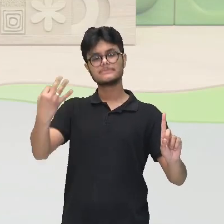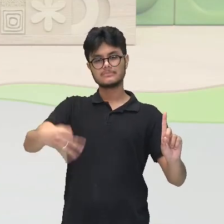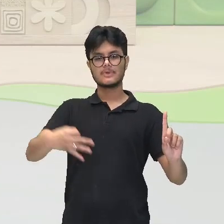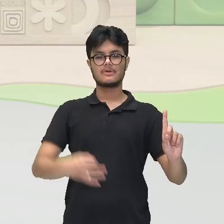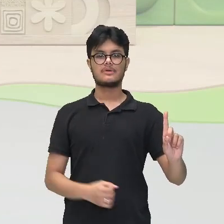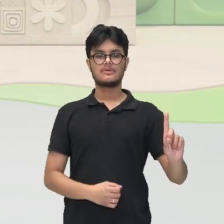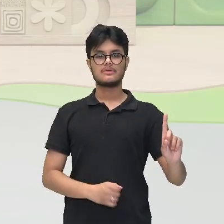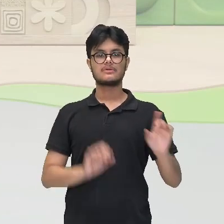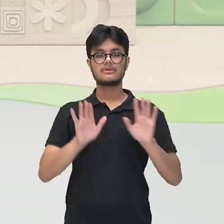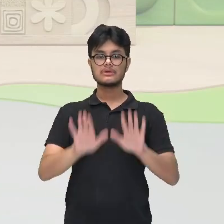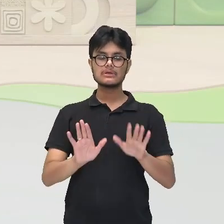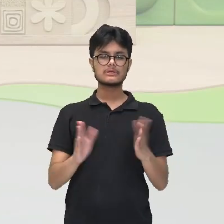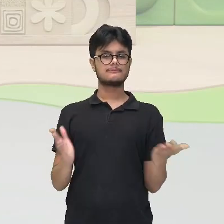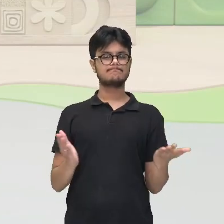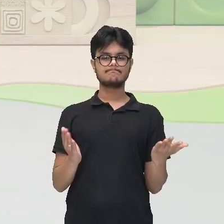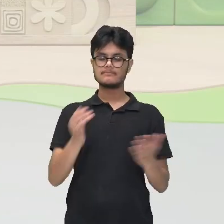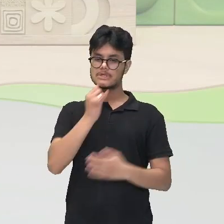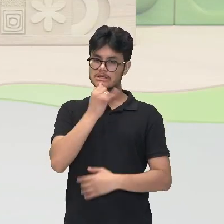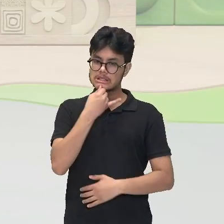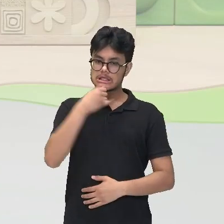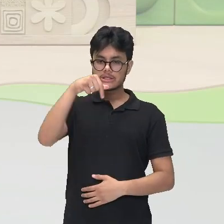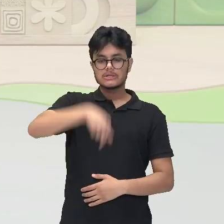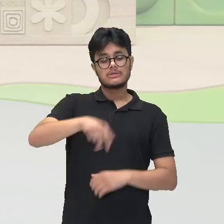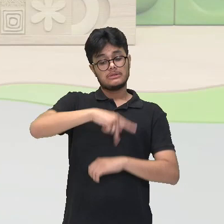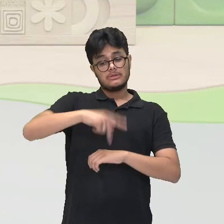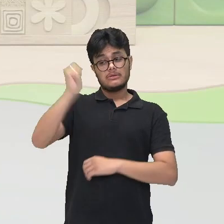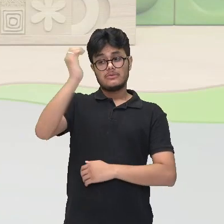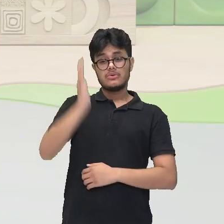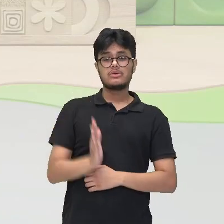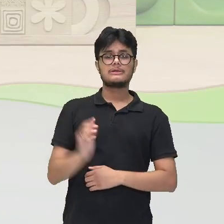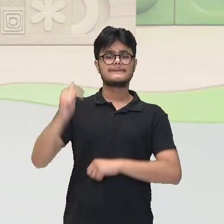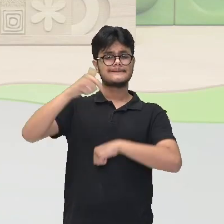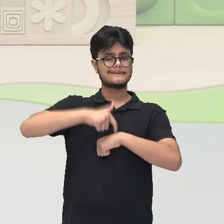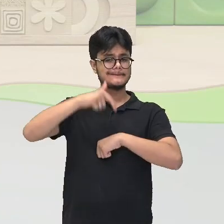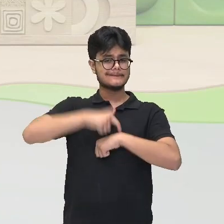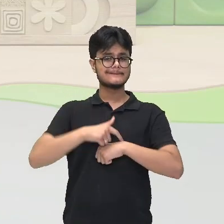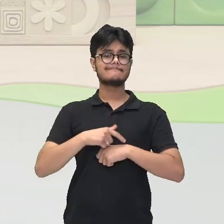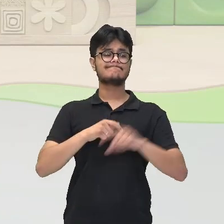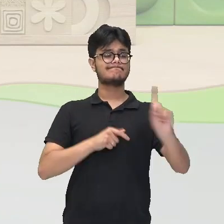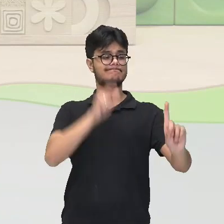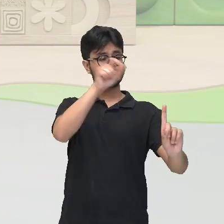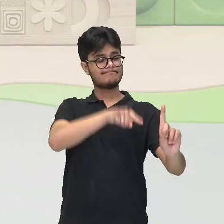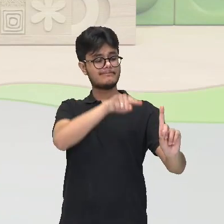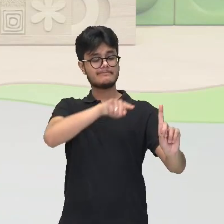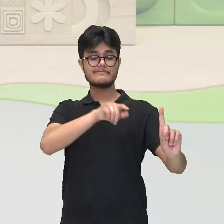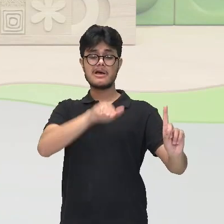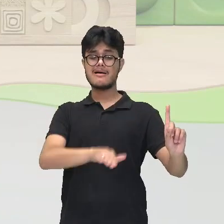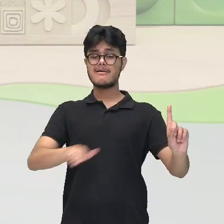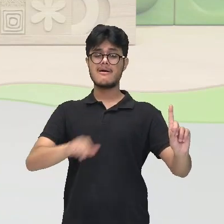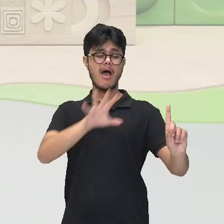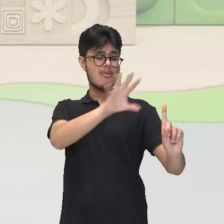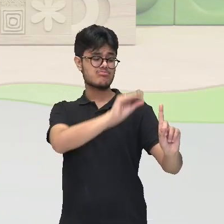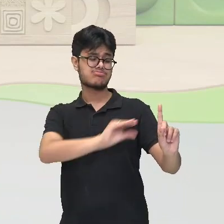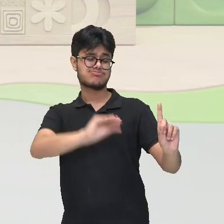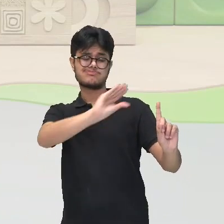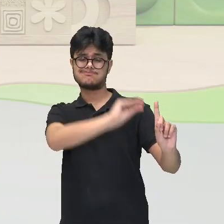Então, infelizmente, no nosso país, a cada hora, uma criança é abusada. E